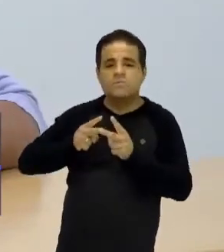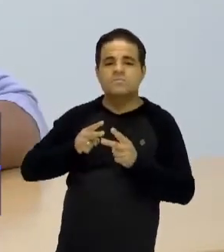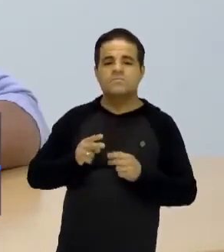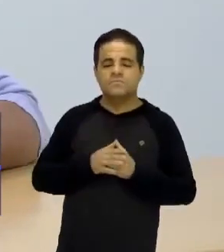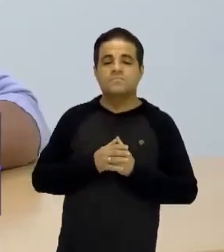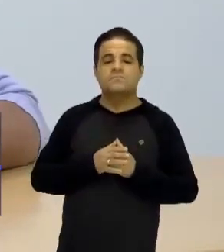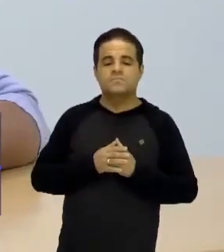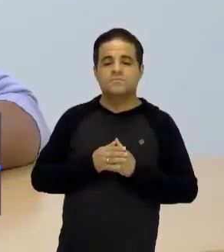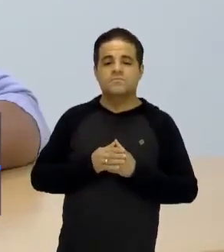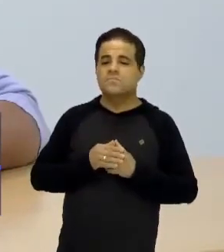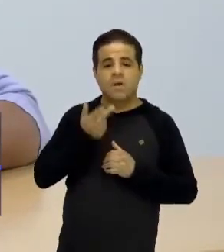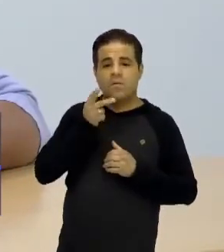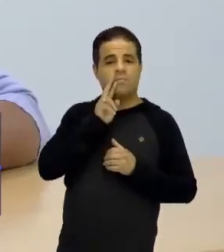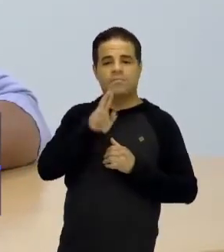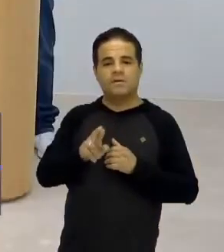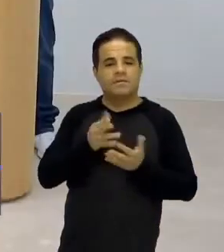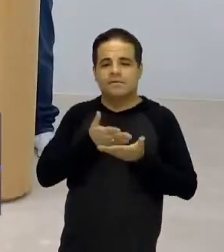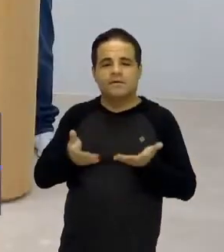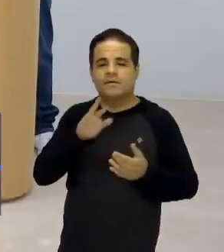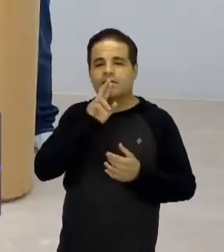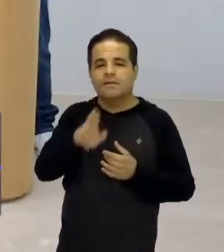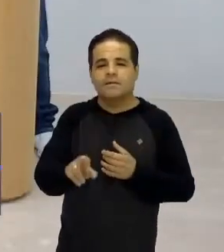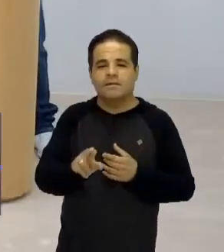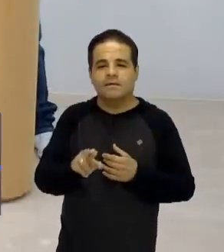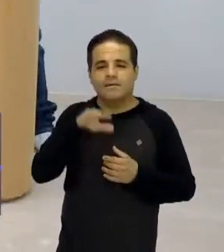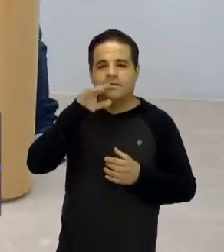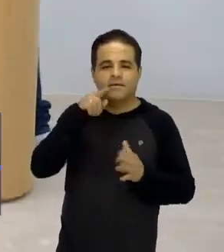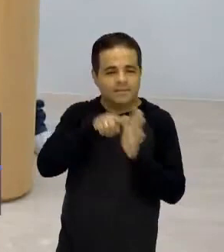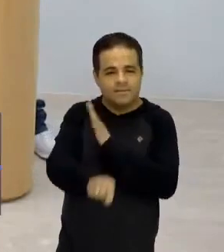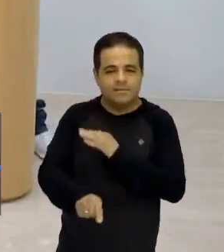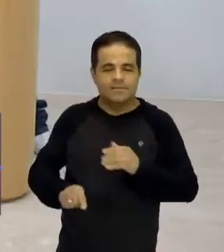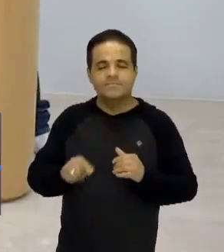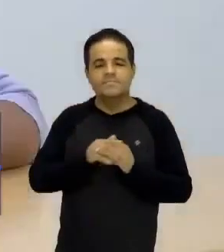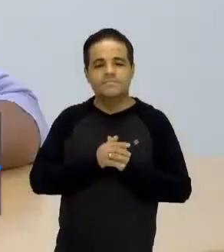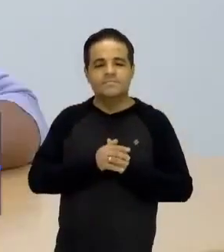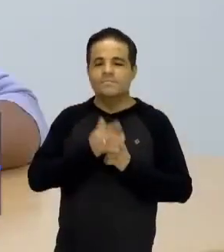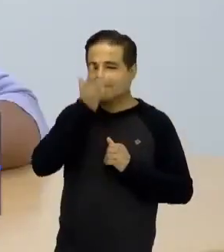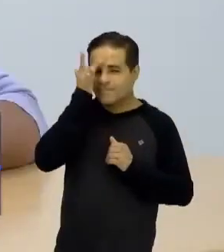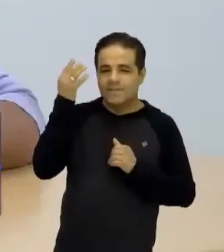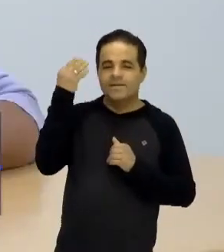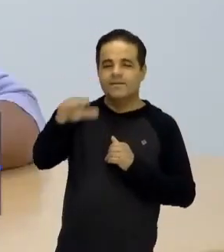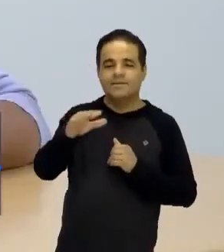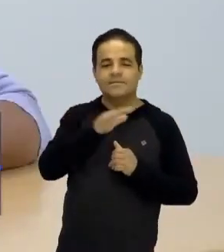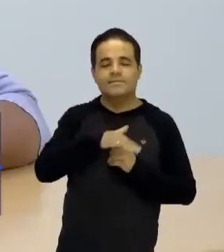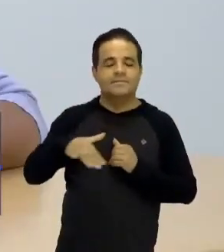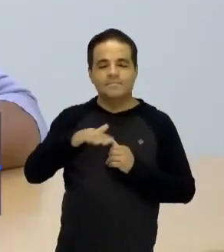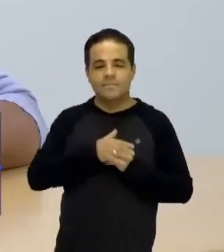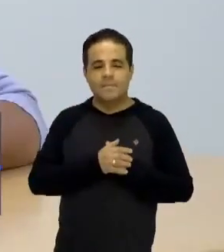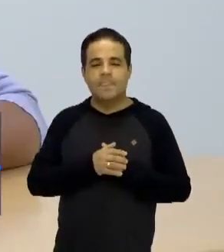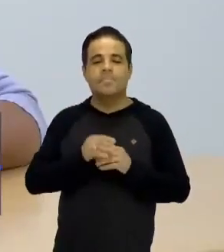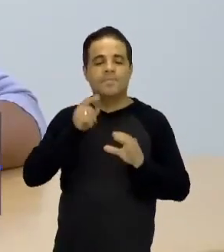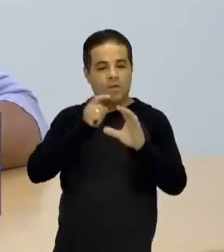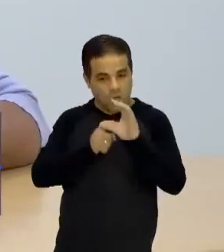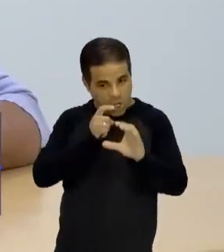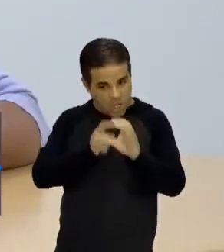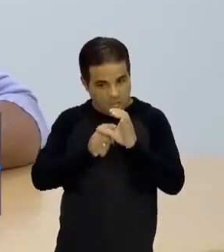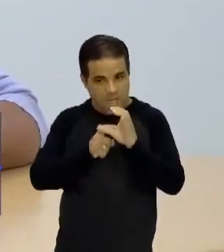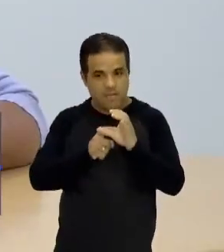né? Pô, mas ninguém respondeu a pergunta? Respondeu, vou chegar lá, peraí. Então tá, desculpa. Aí o pessoal colocou aqui.